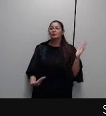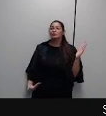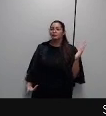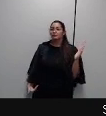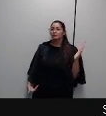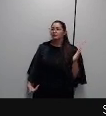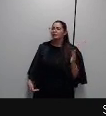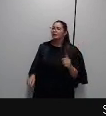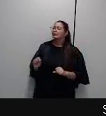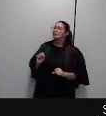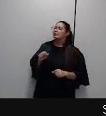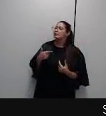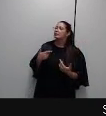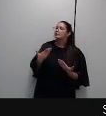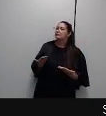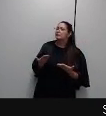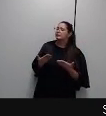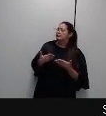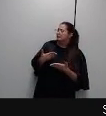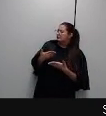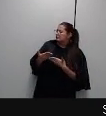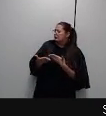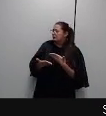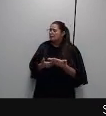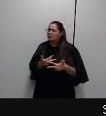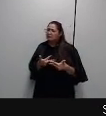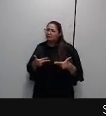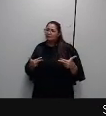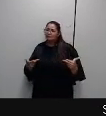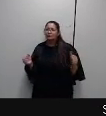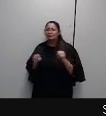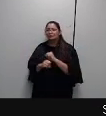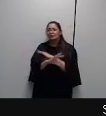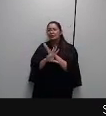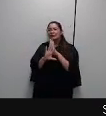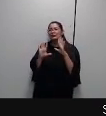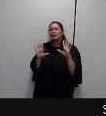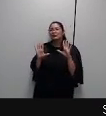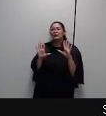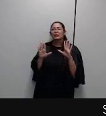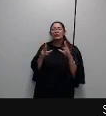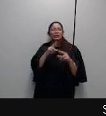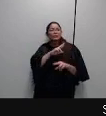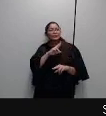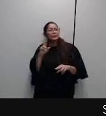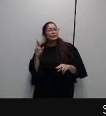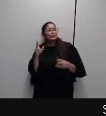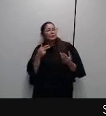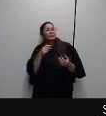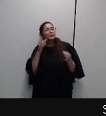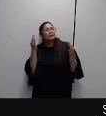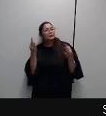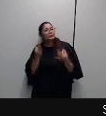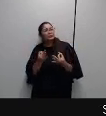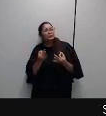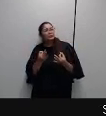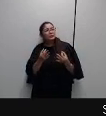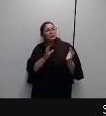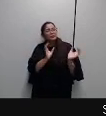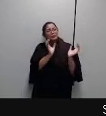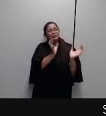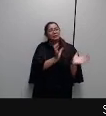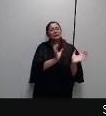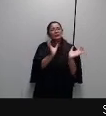questão variar a mais claro dar-se o nome correto aos institutos Sem dúvida